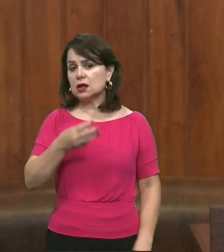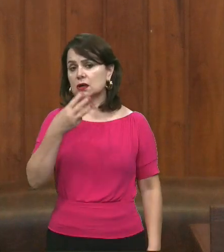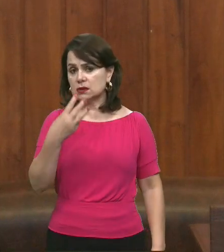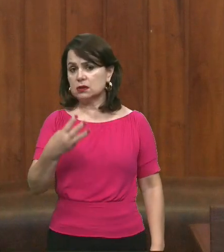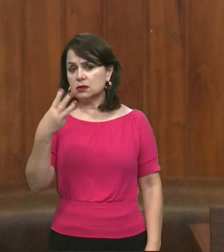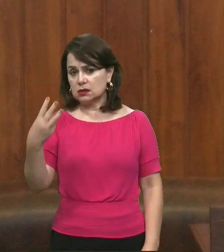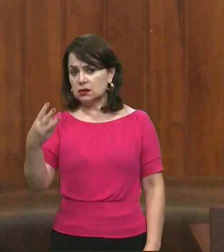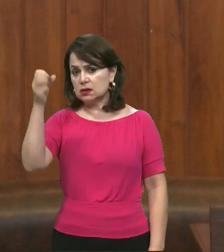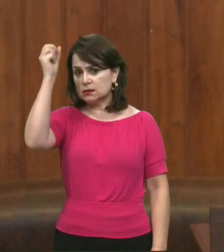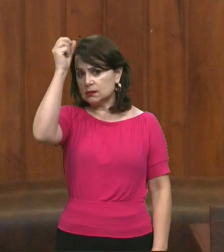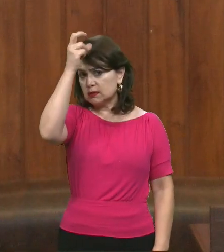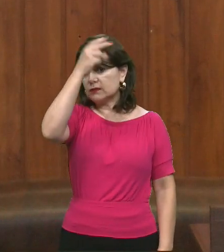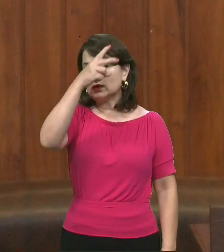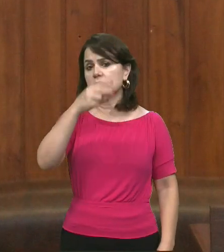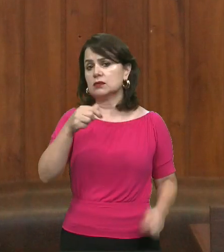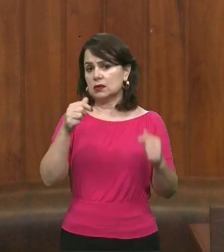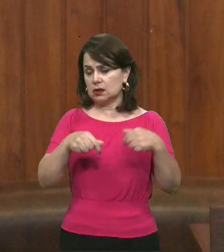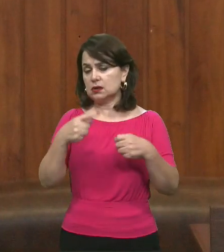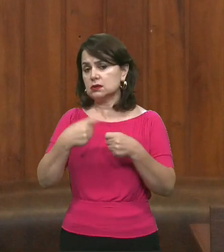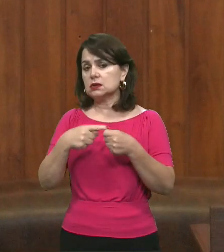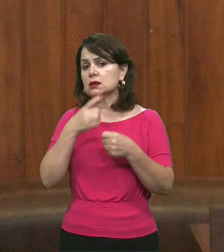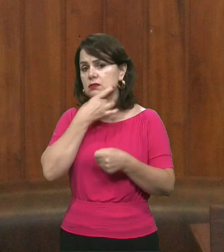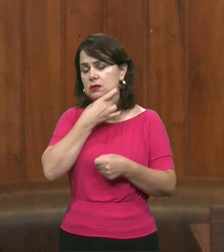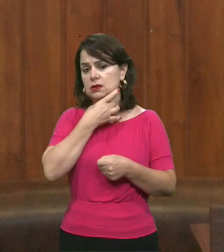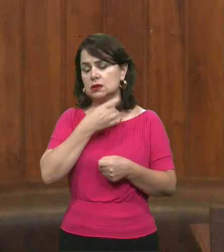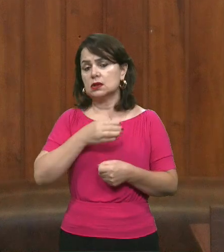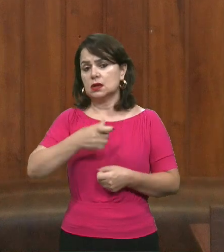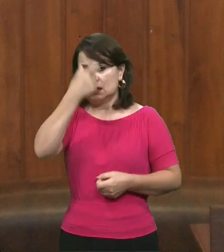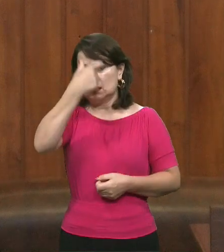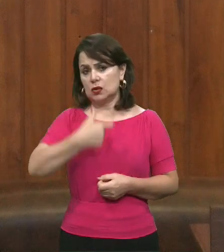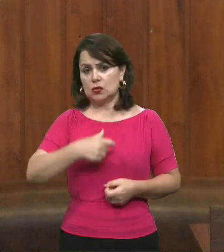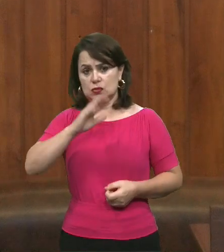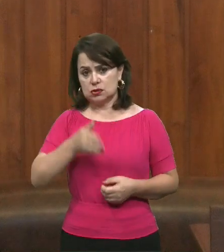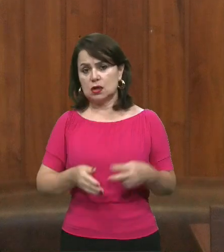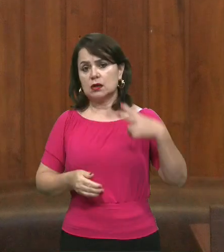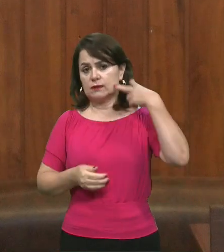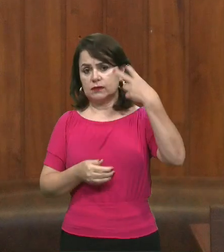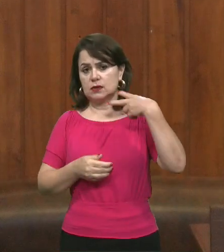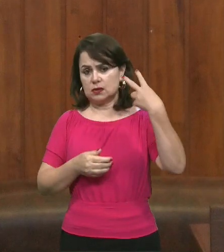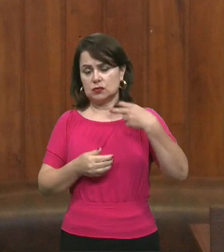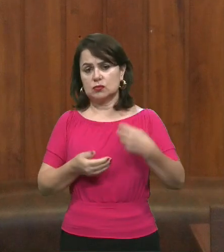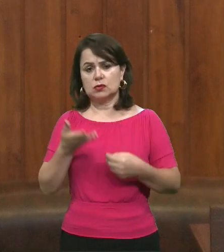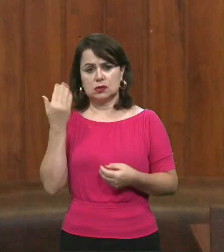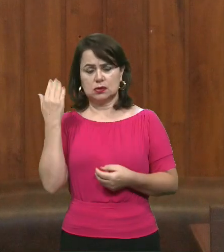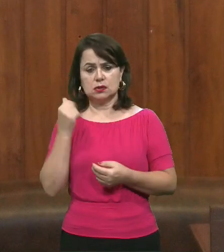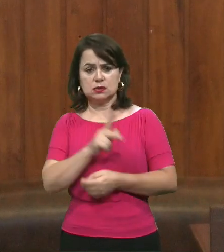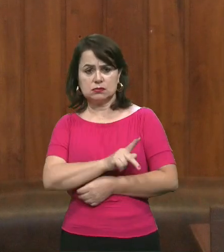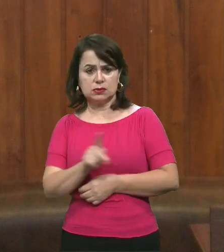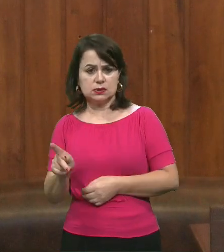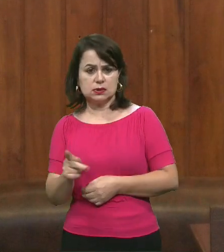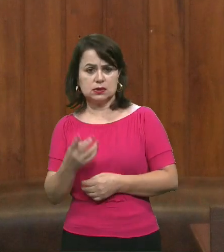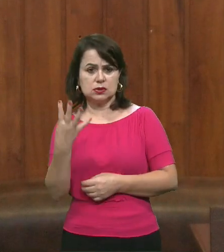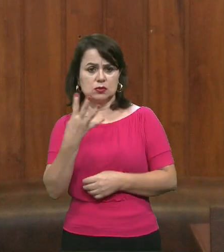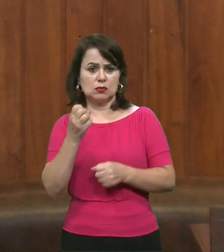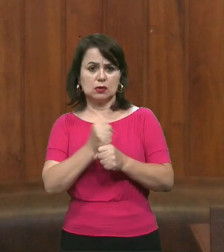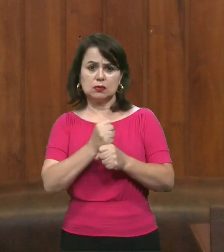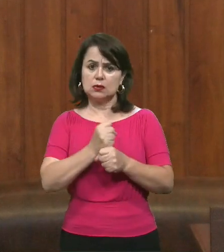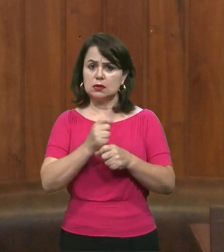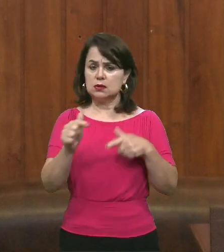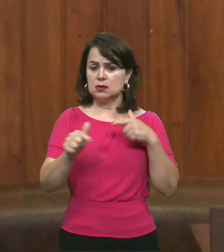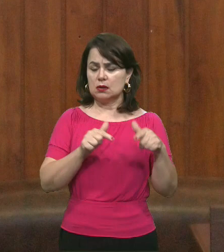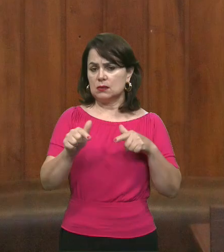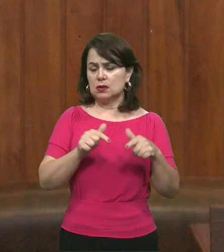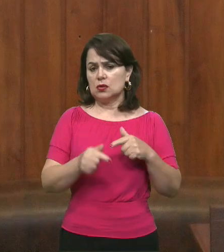33 prefeitos. Eu fui vereador, presidente por 4 anos da Comissão de Registro Histórico de Marília. Conheço, João,